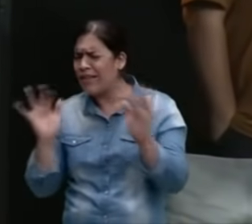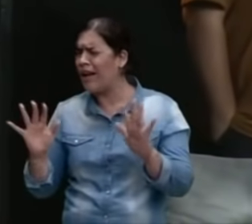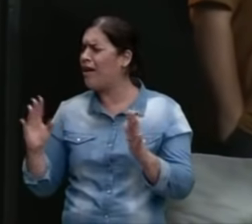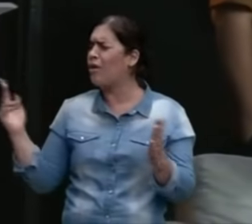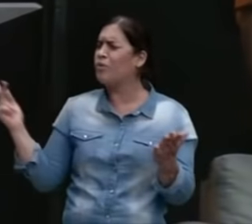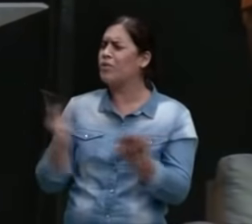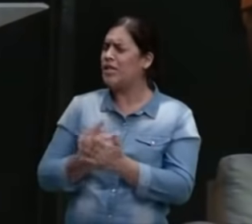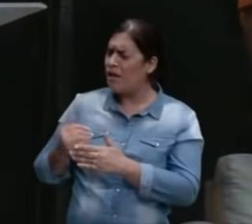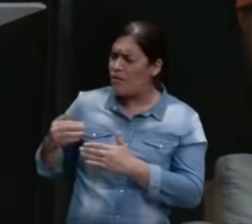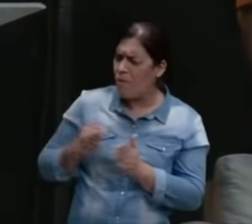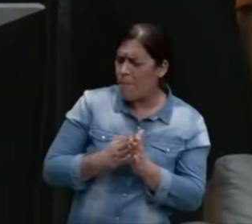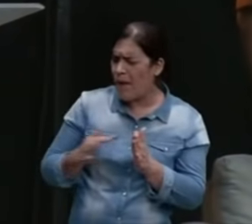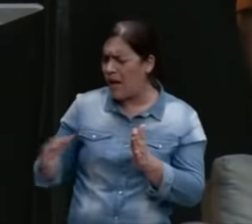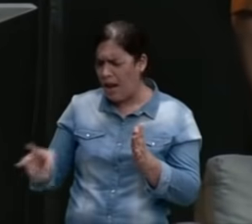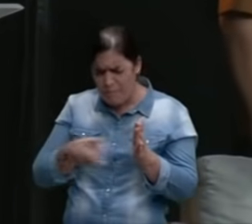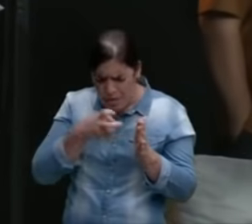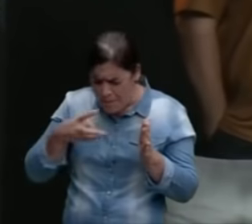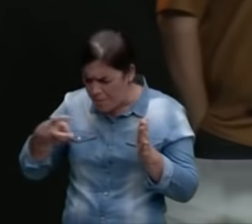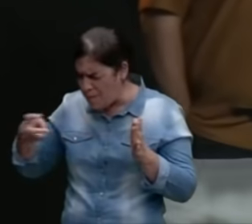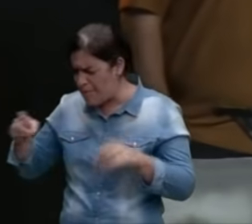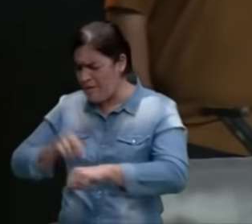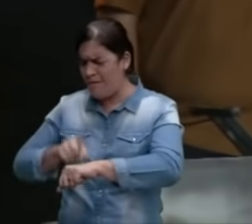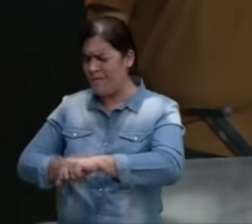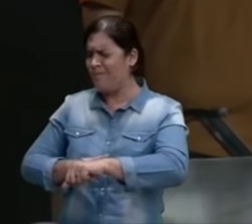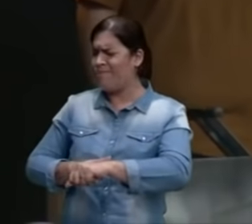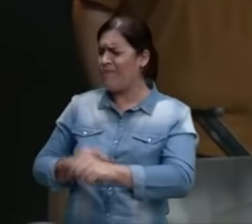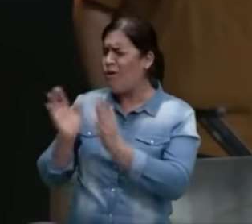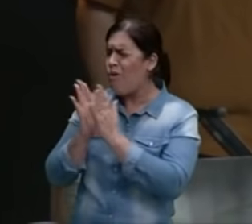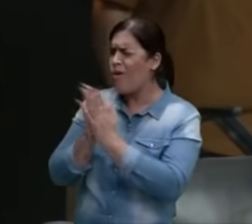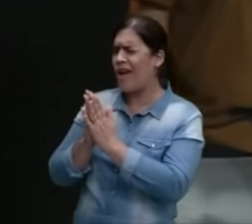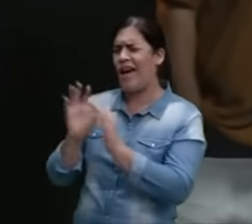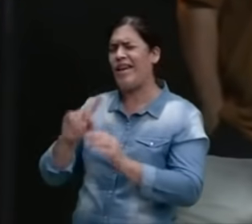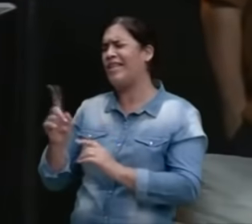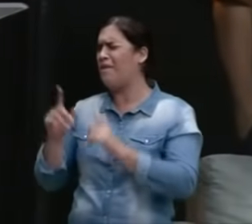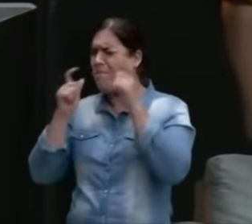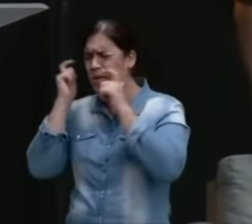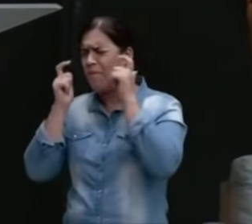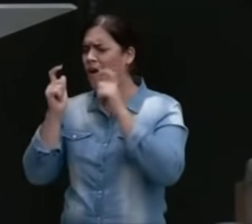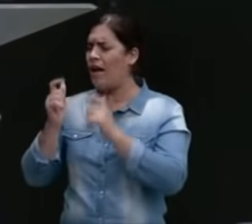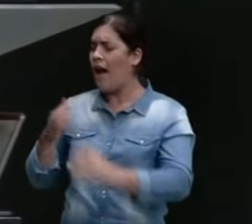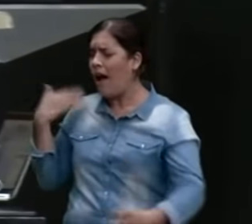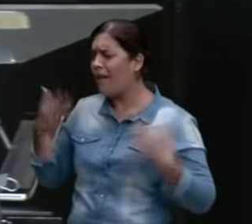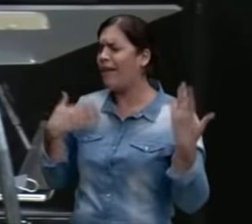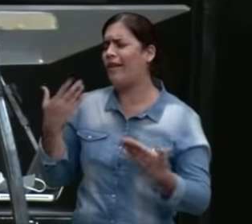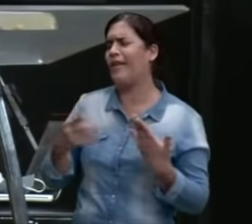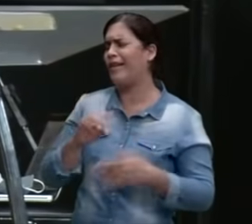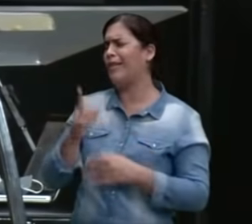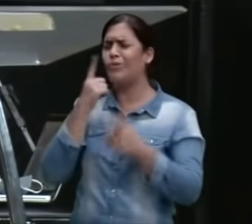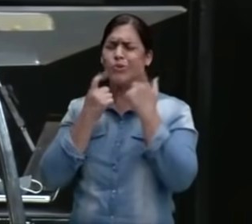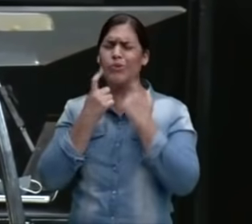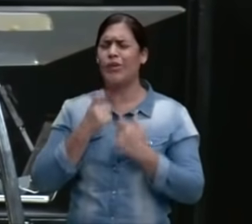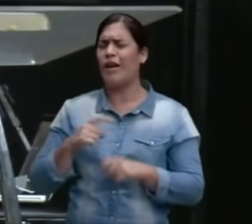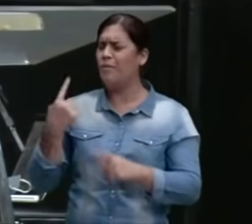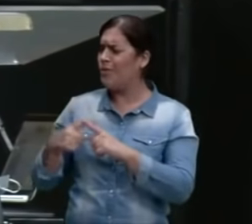possa orar, em vez de nos preocupar, nos alegrar, em vez de chorar, porque está chegando